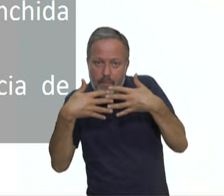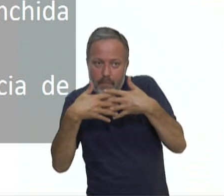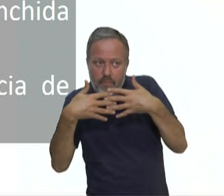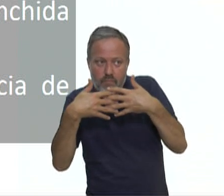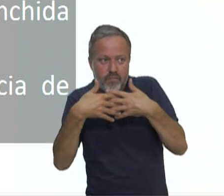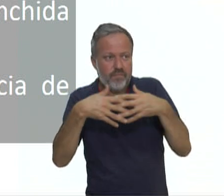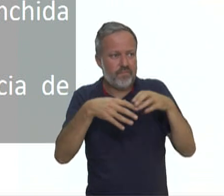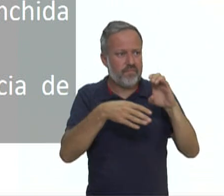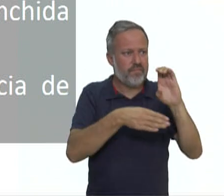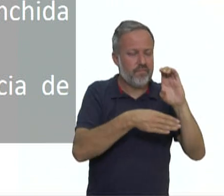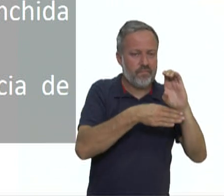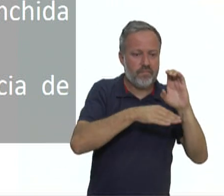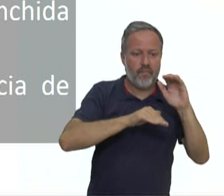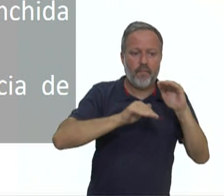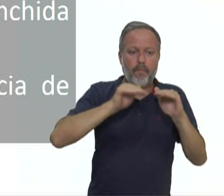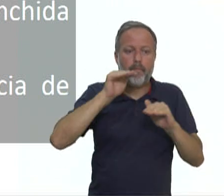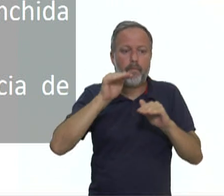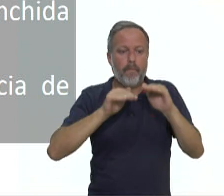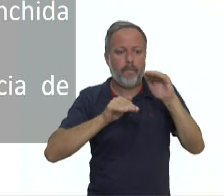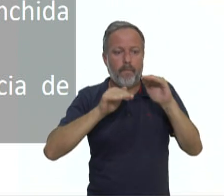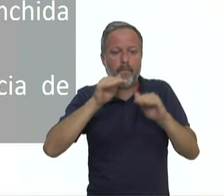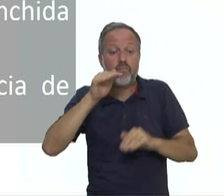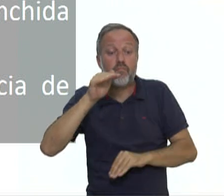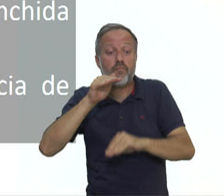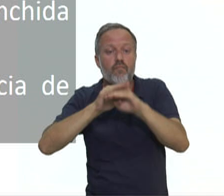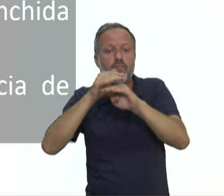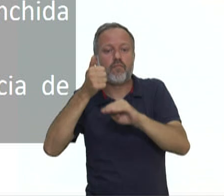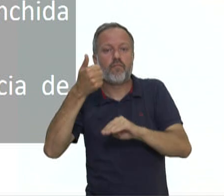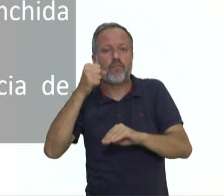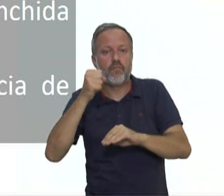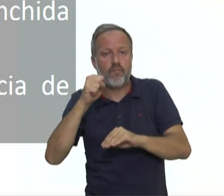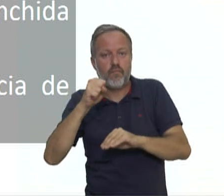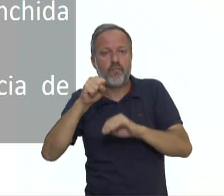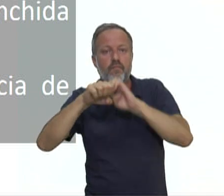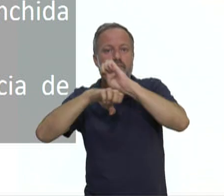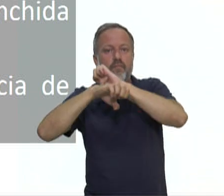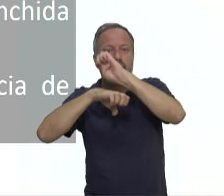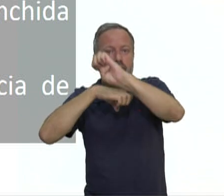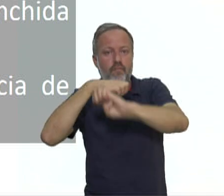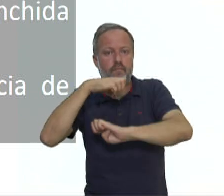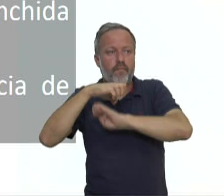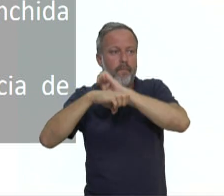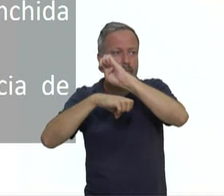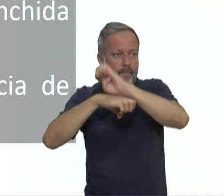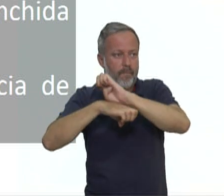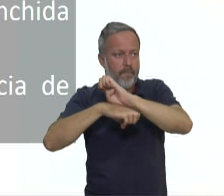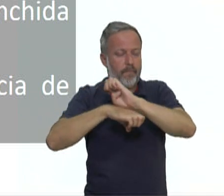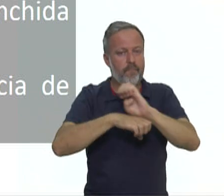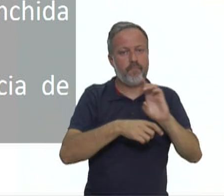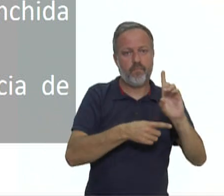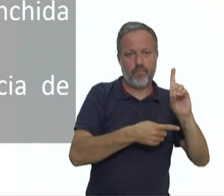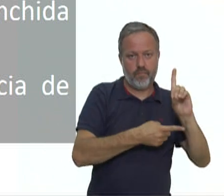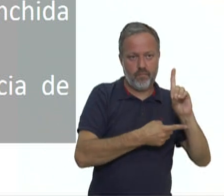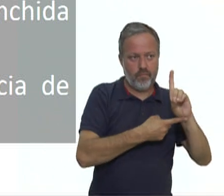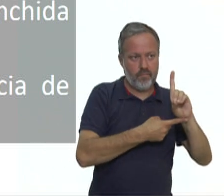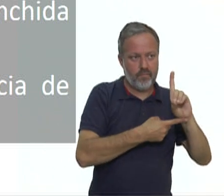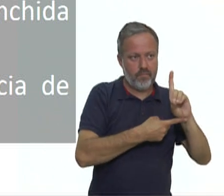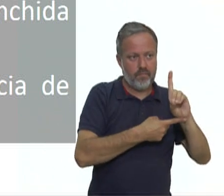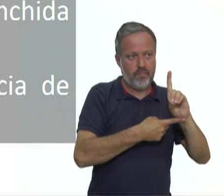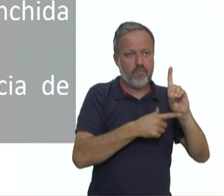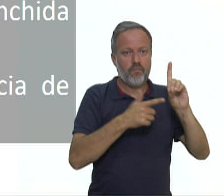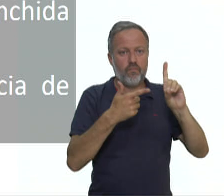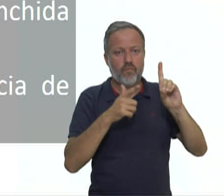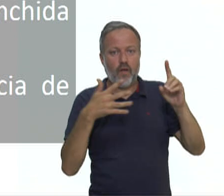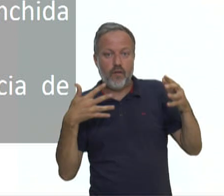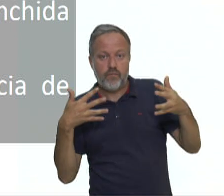valência totalmente preenchida com 18 elétrons. Ou, por serem extremamente raros, não há ocorrência de